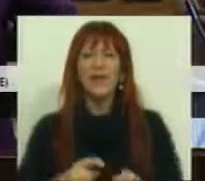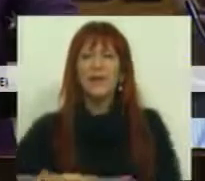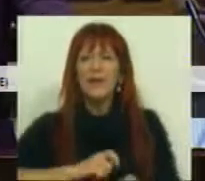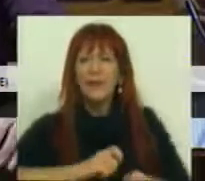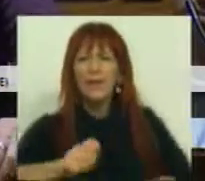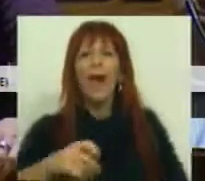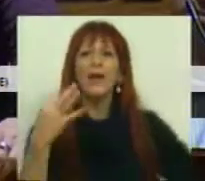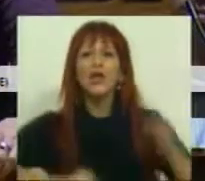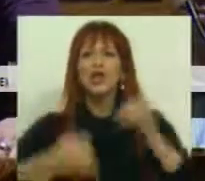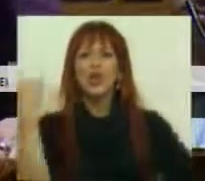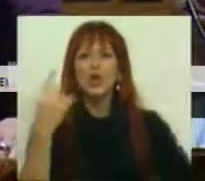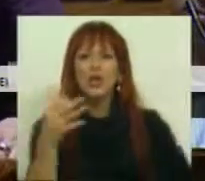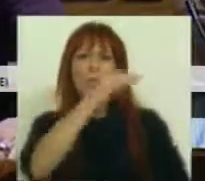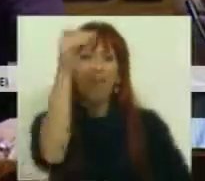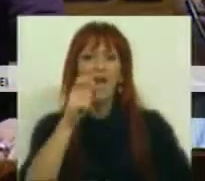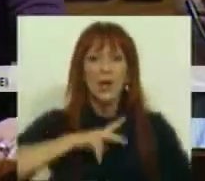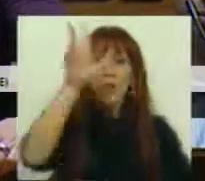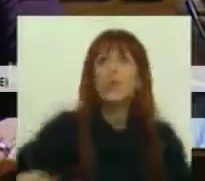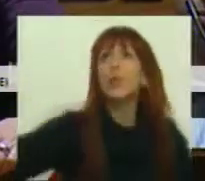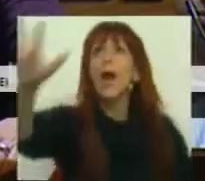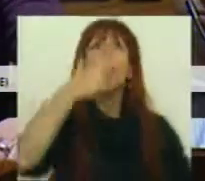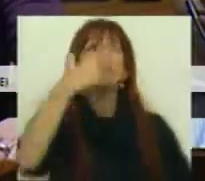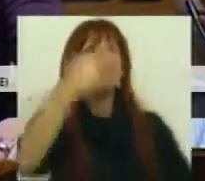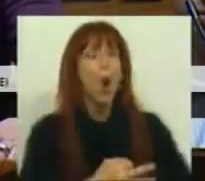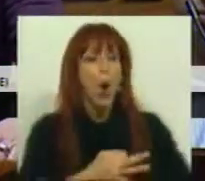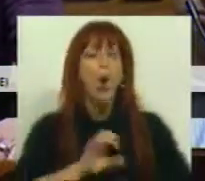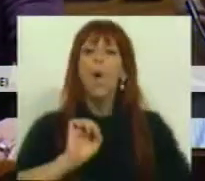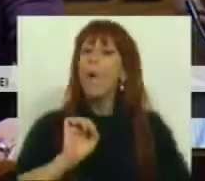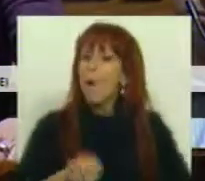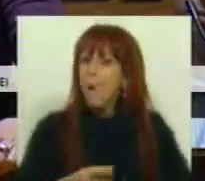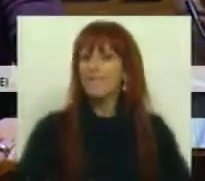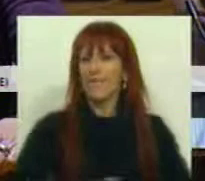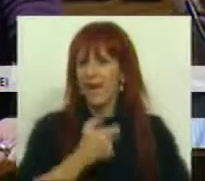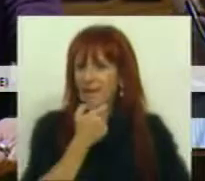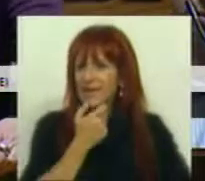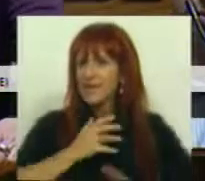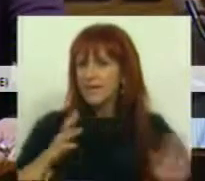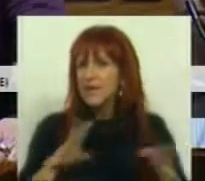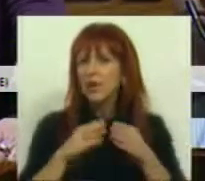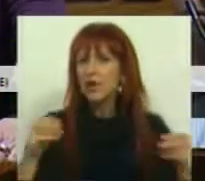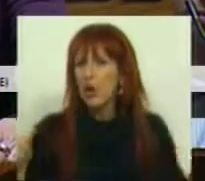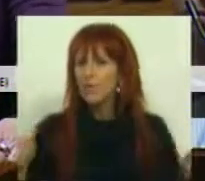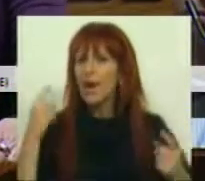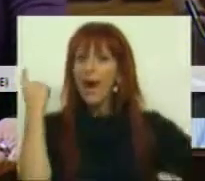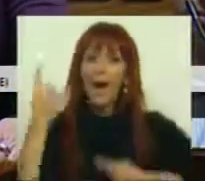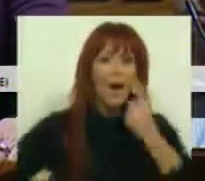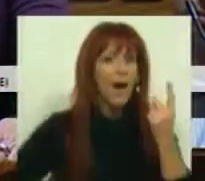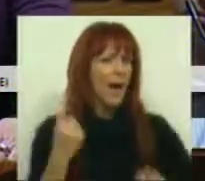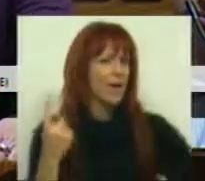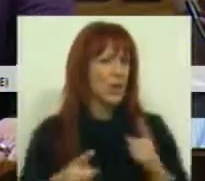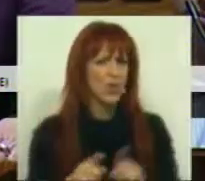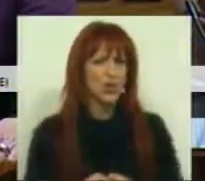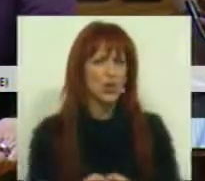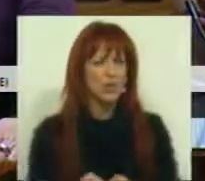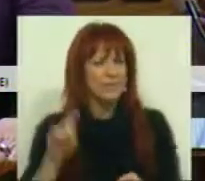estender os julgados de paz a todo o país ou quer apenas, digamos, resolver alguns